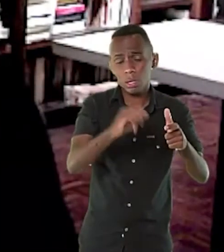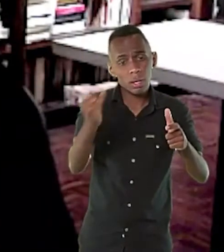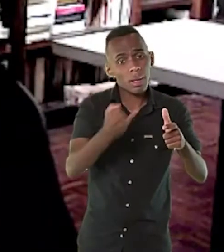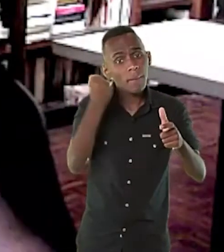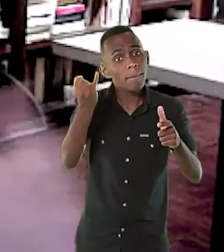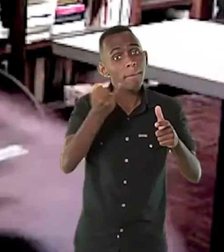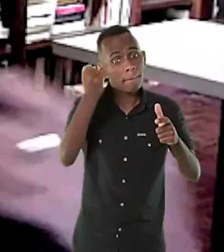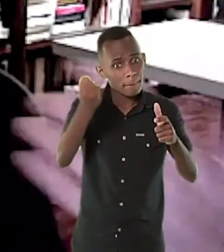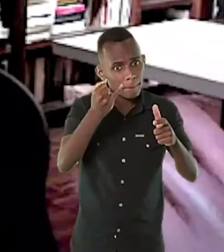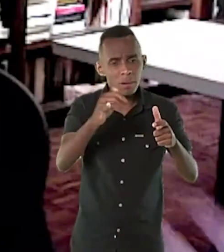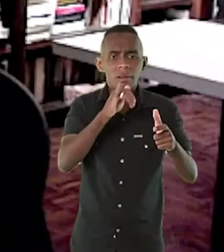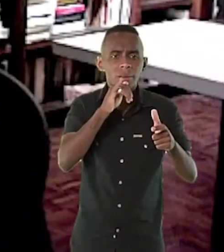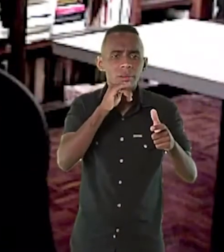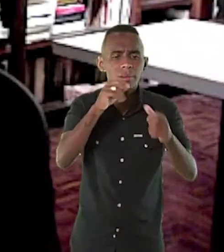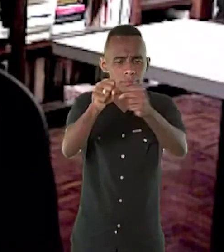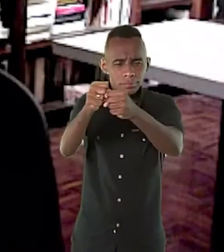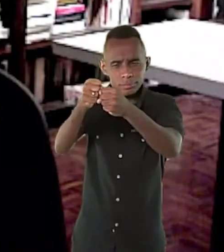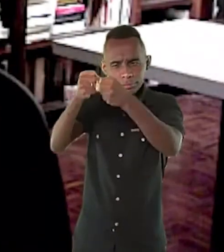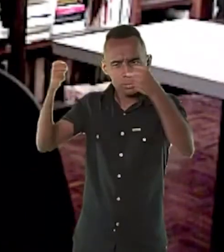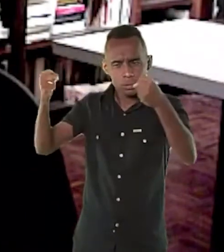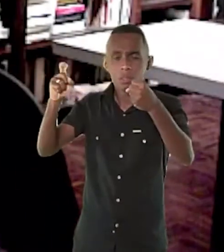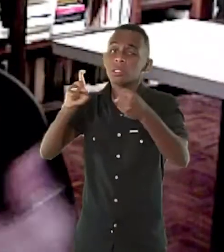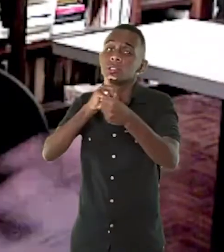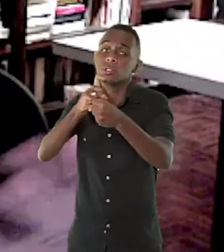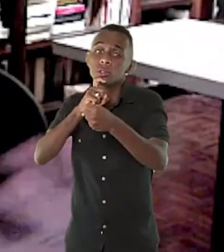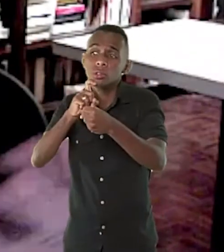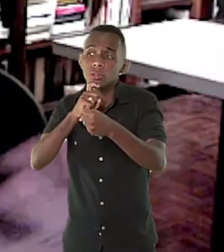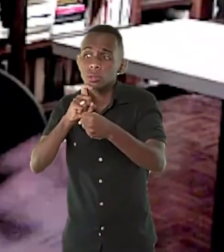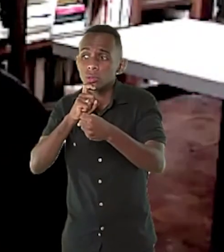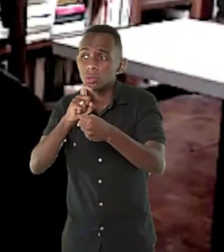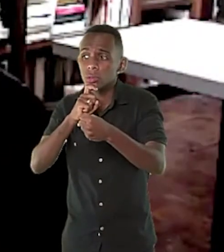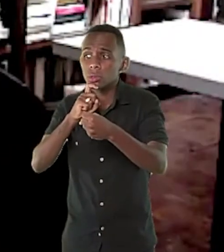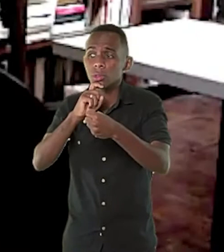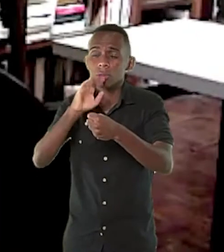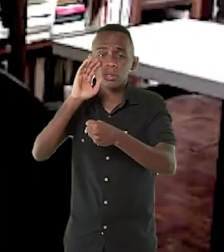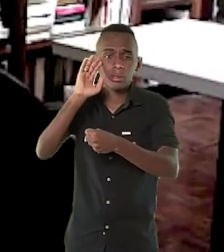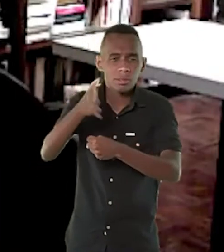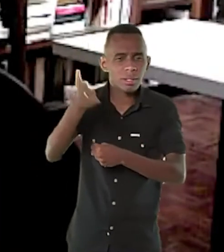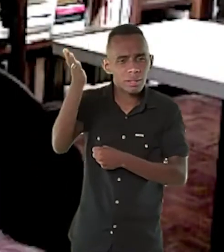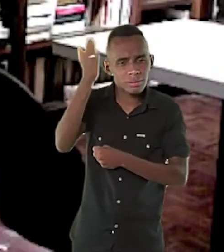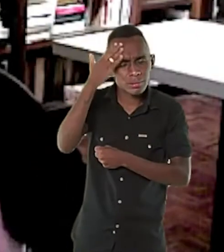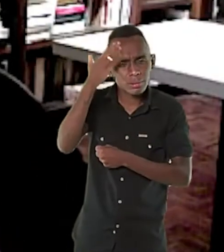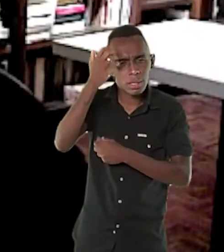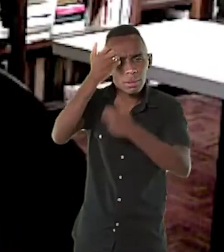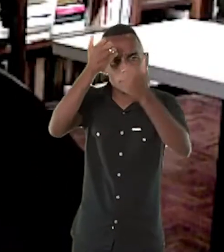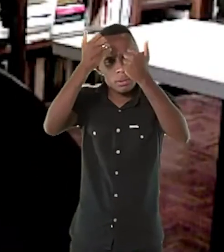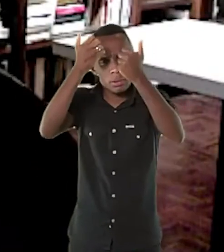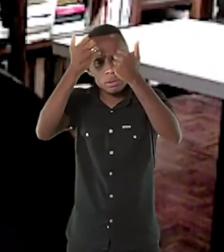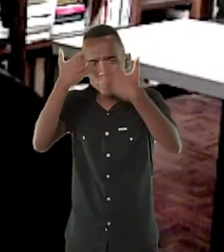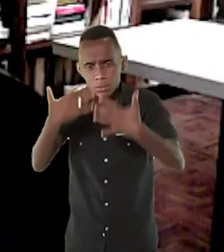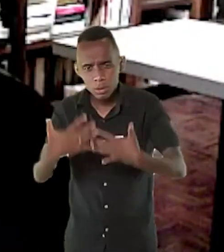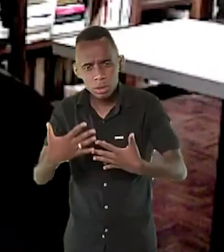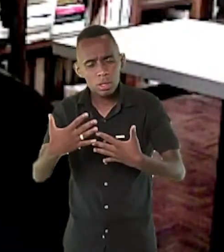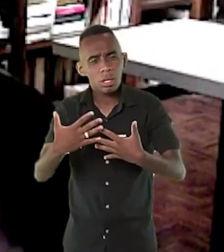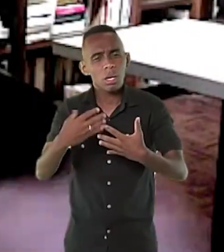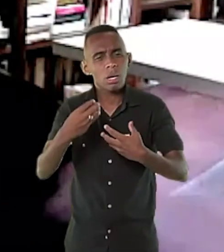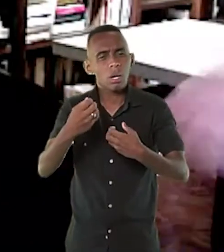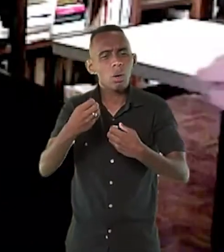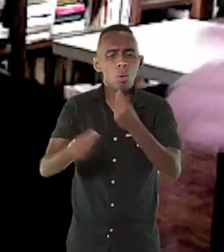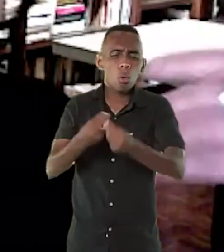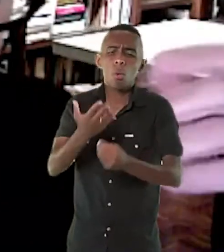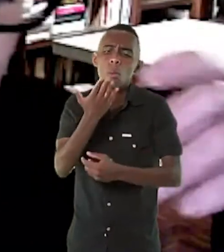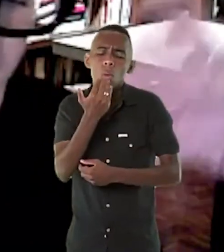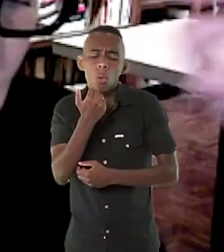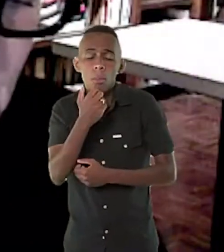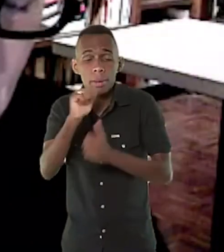a geladeira que já conta caloria e informa para